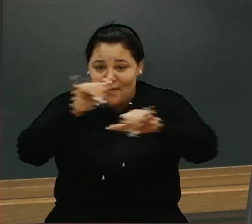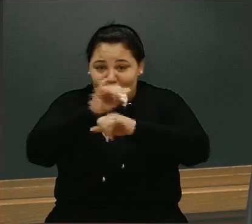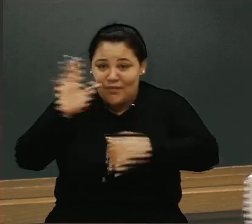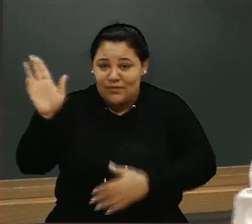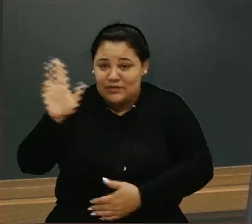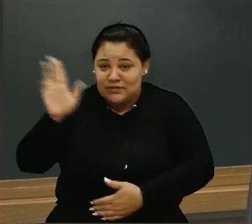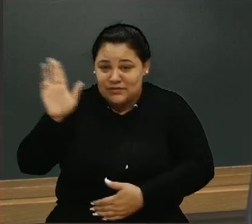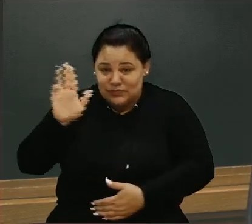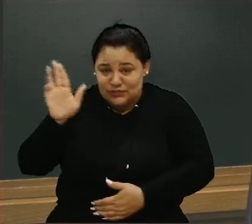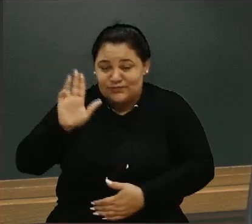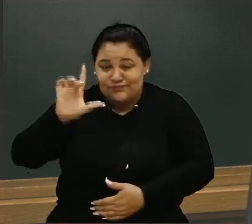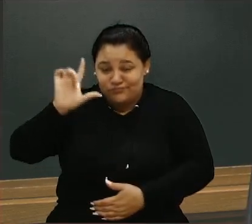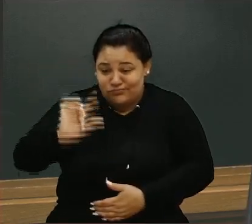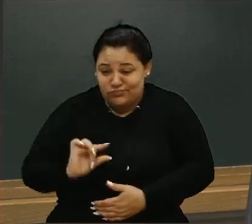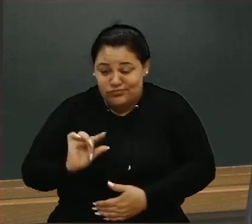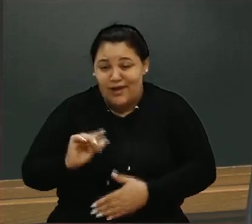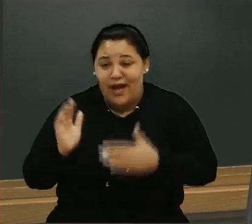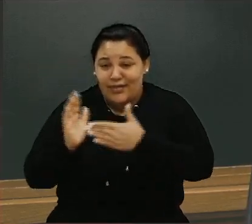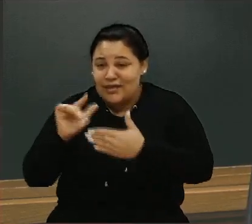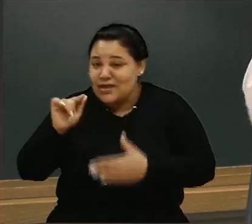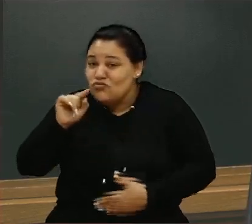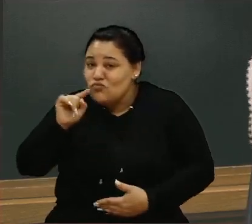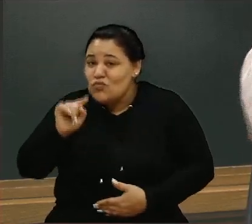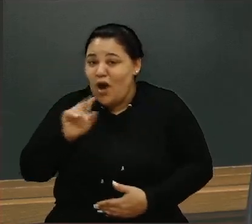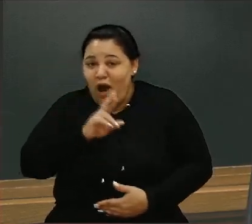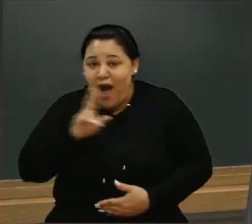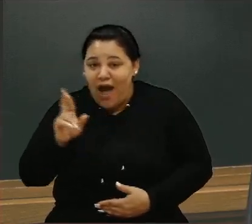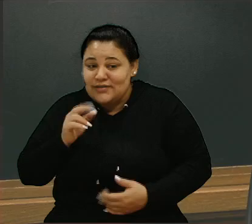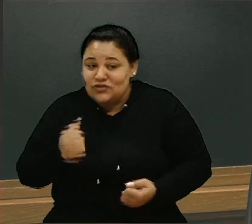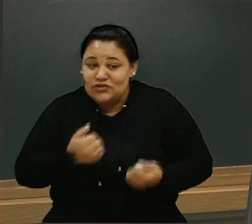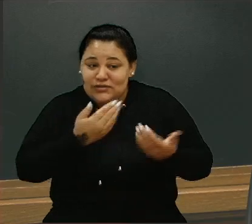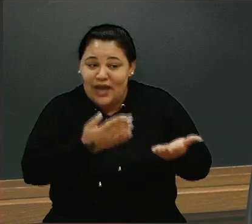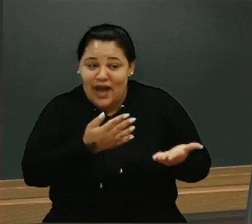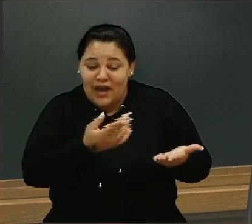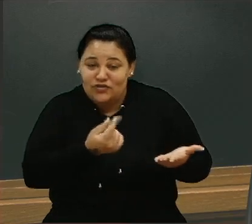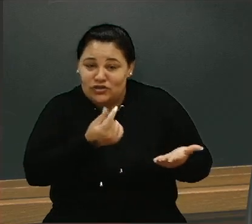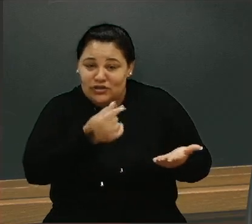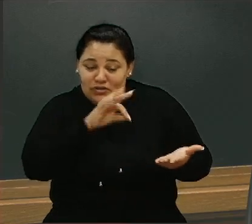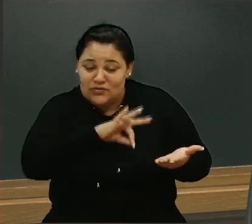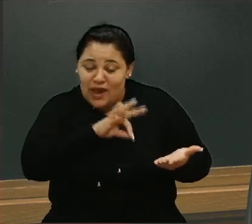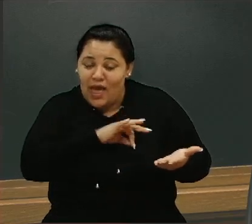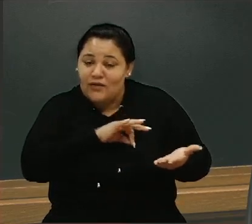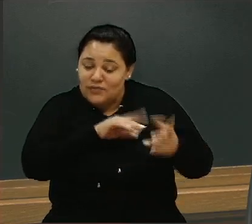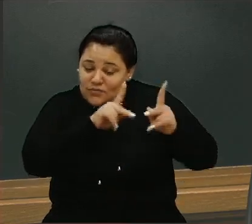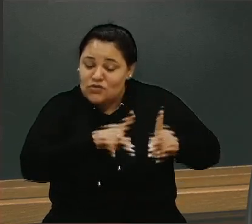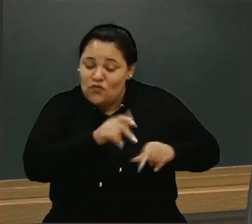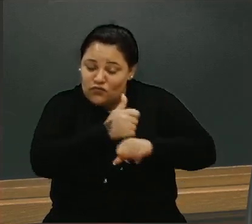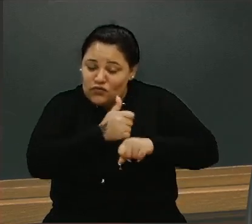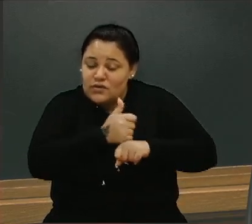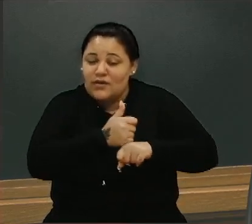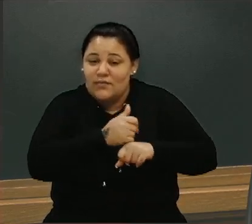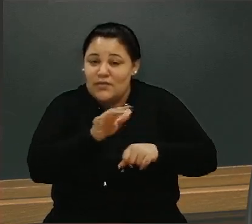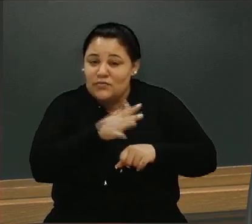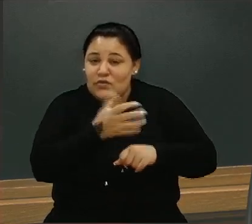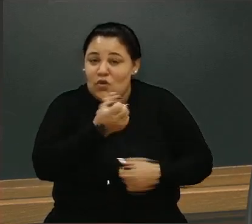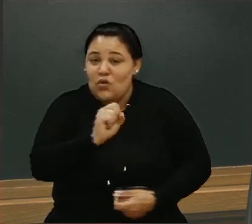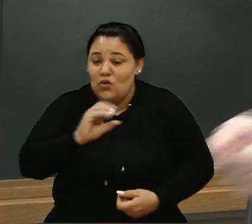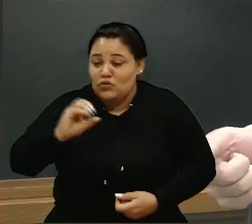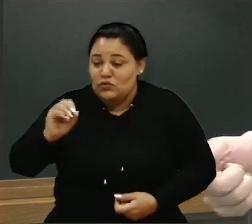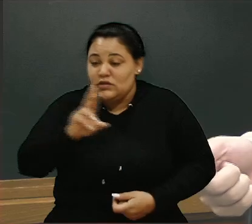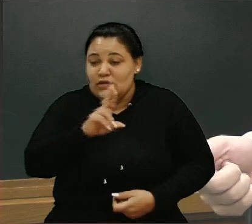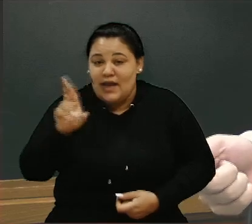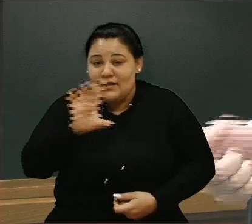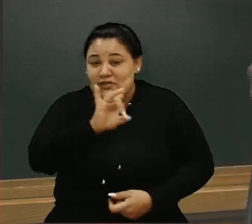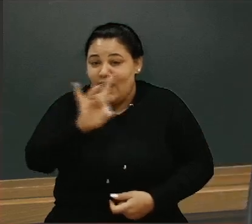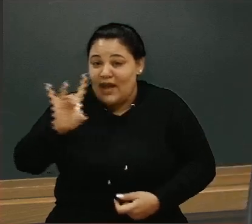gradual para quem recebe até R$7.000, a gente coloca dinheiro no bolso do trabalhador. E a gente vai colocar mais ou menos R$800 no bolso de